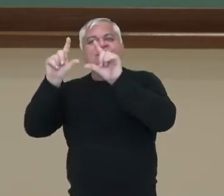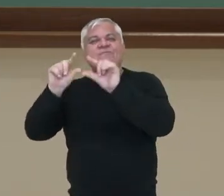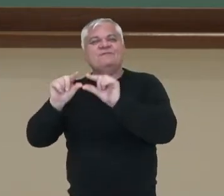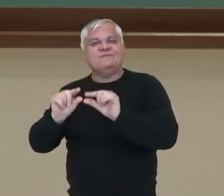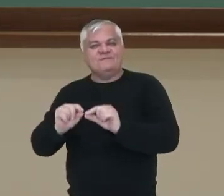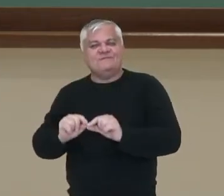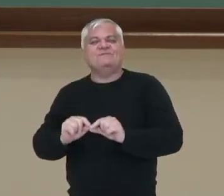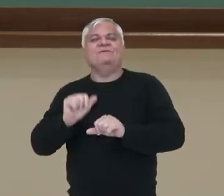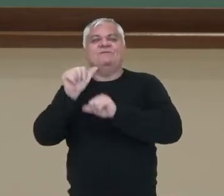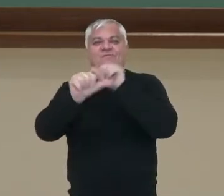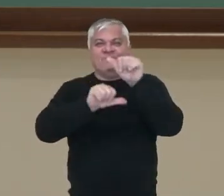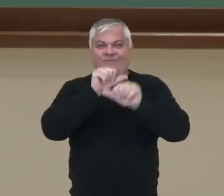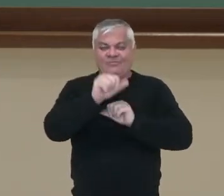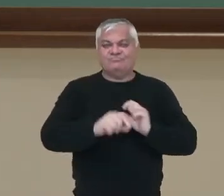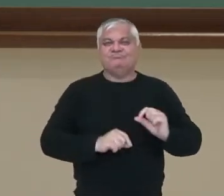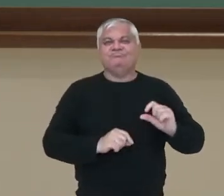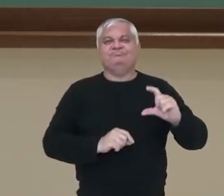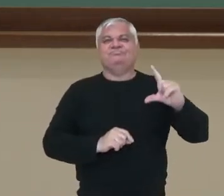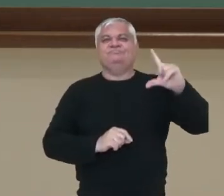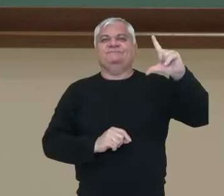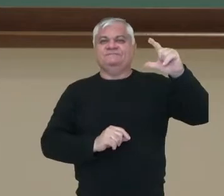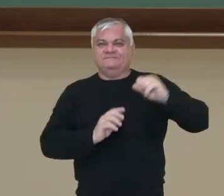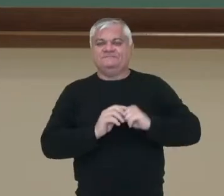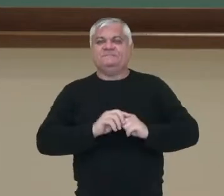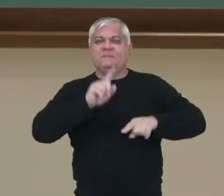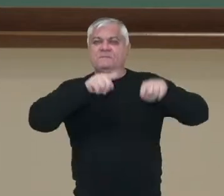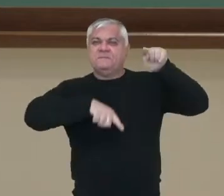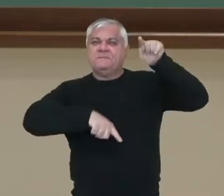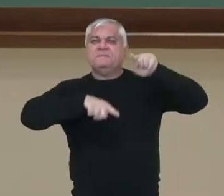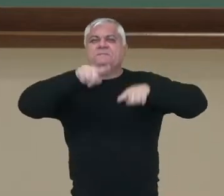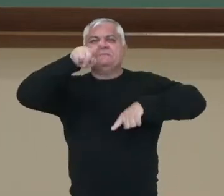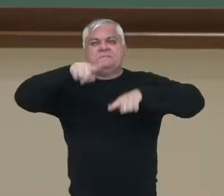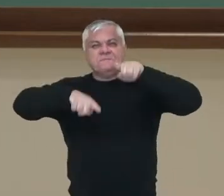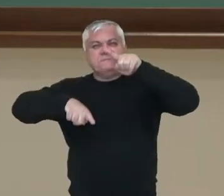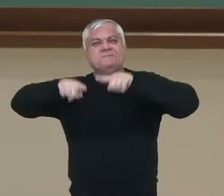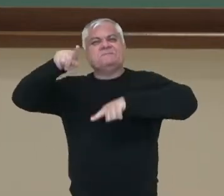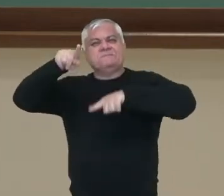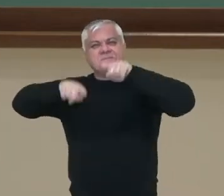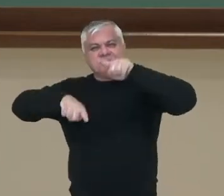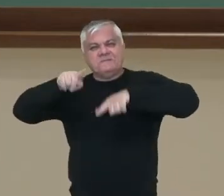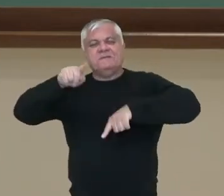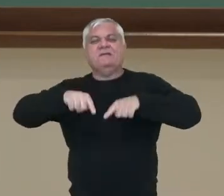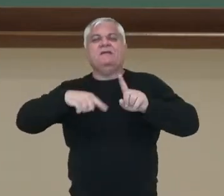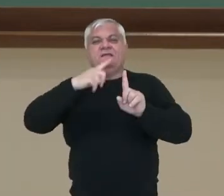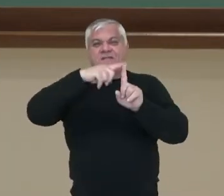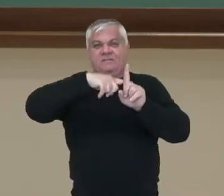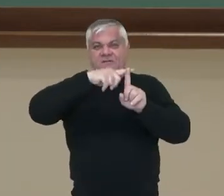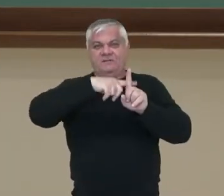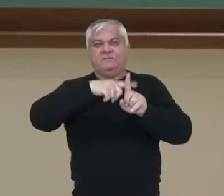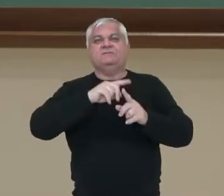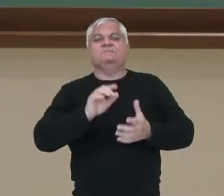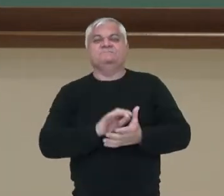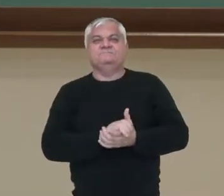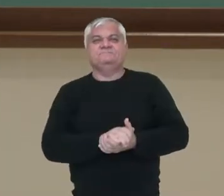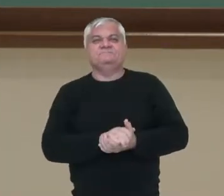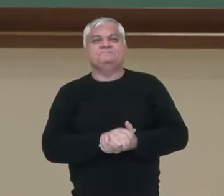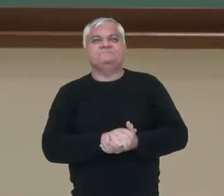pouco, depois ela aumenta, ok? Então há essa variação de acordo com a temperatura, ok?